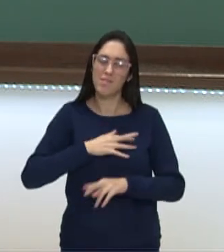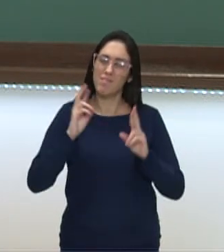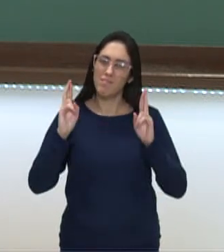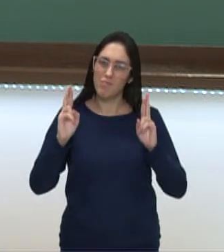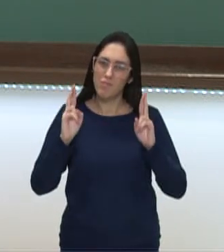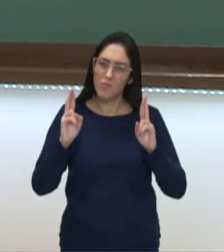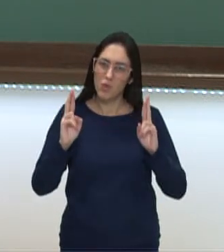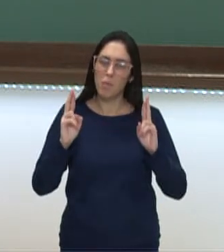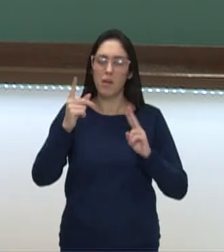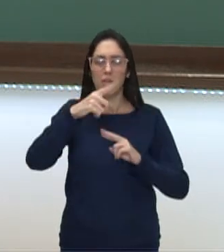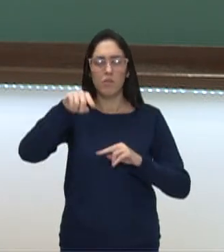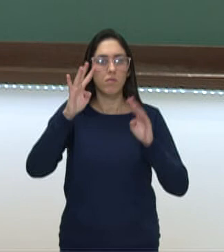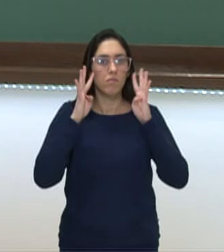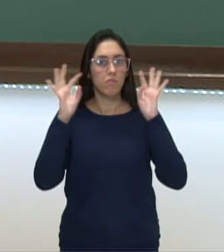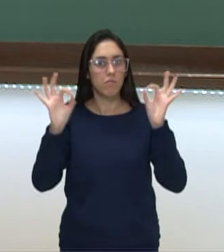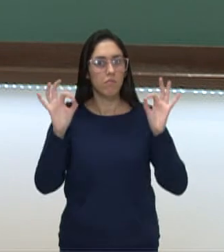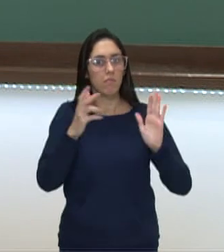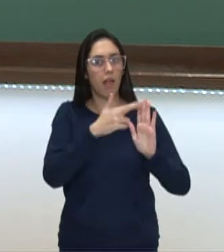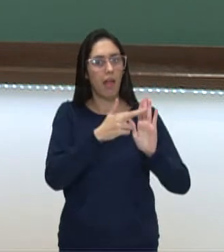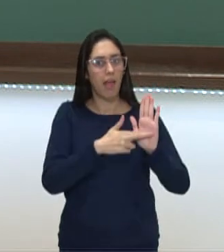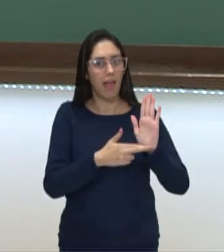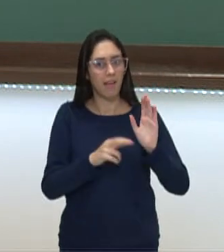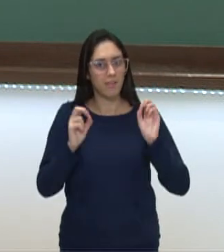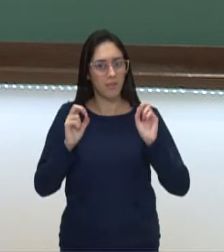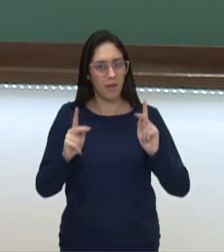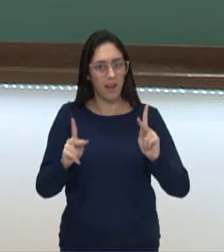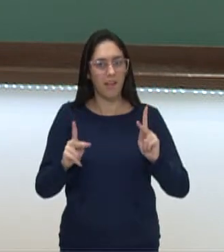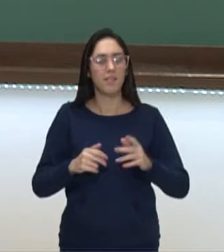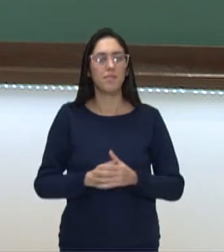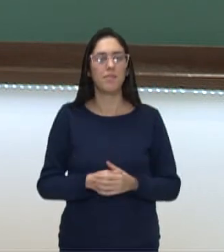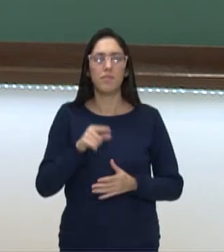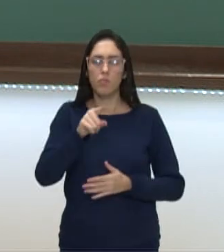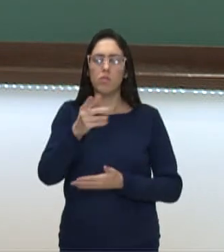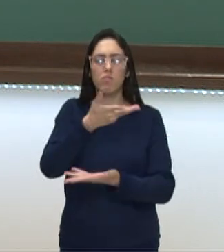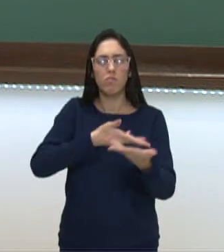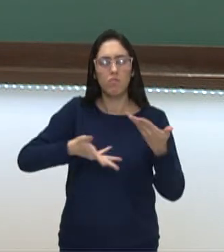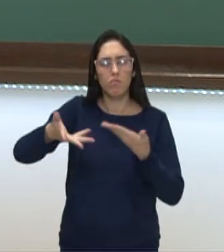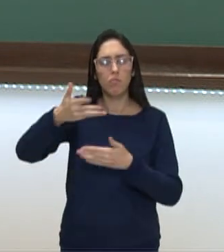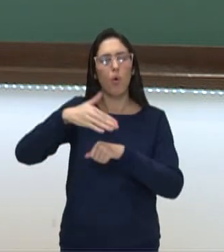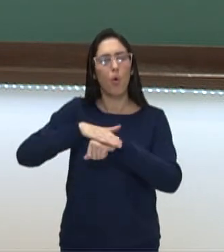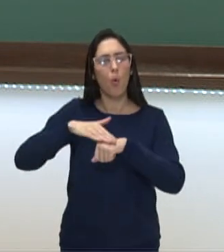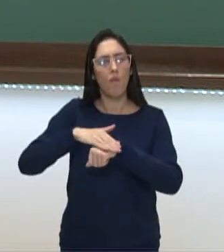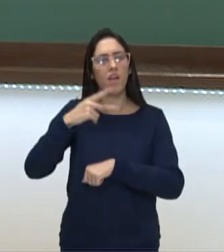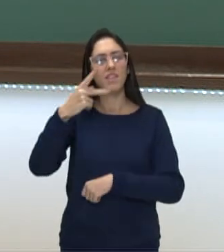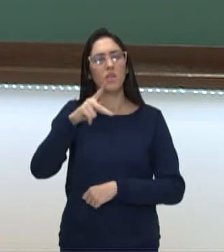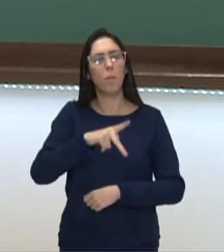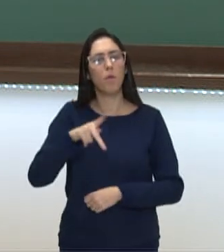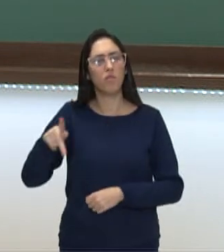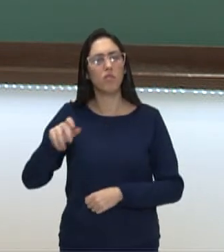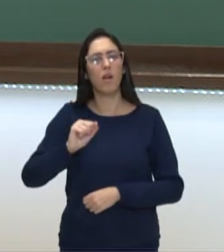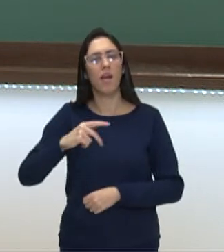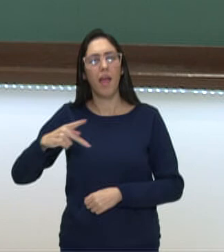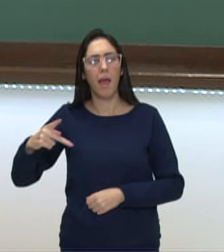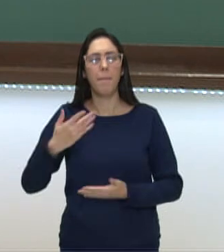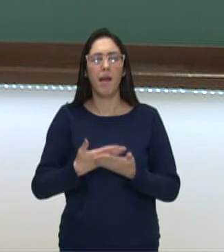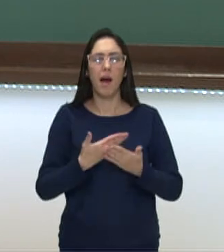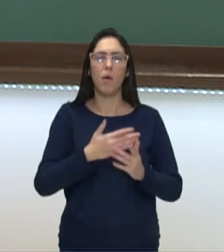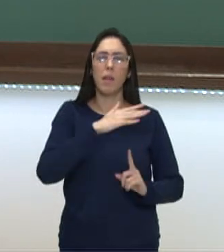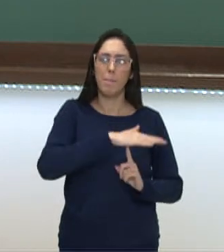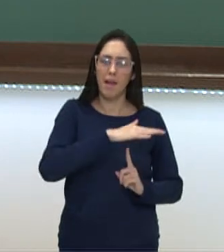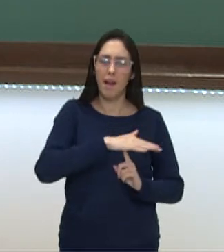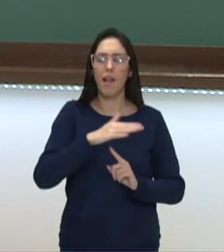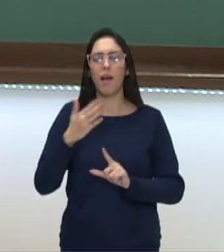tá? Atentem-se às regras aí, entre, né? Interaja lá com o seu professor nos aplicativos Aula Paraná,